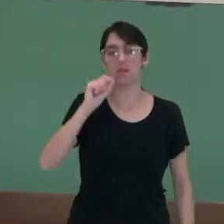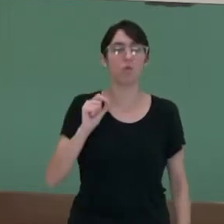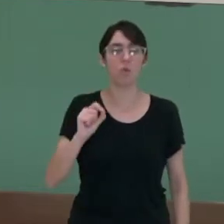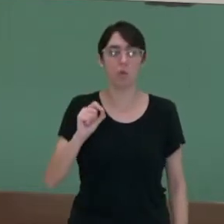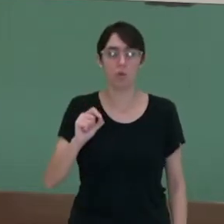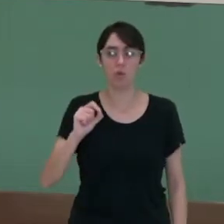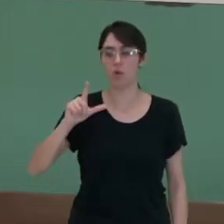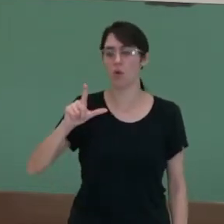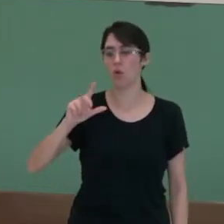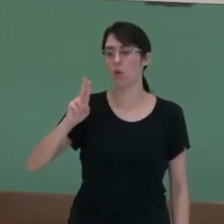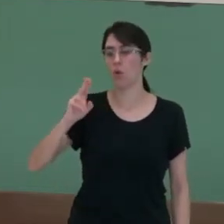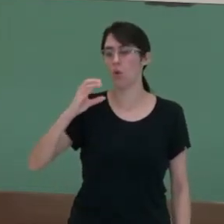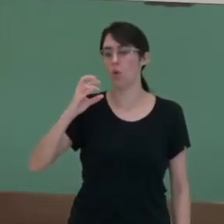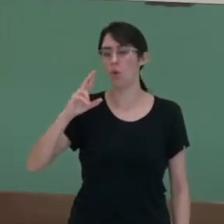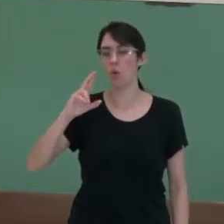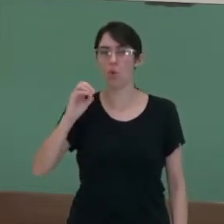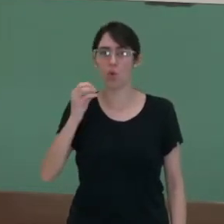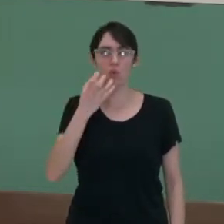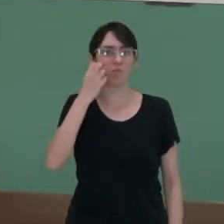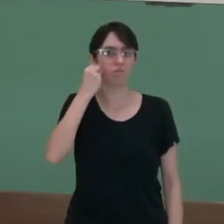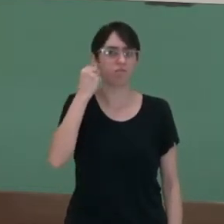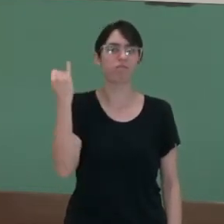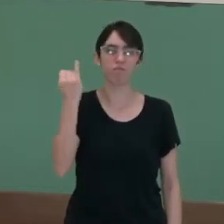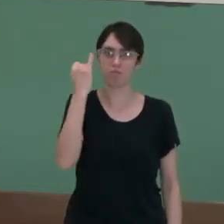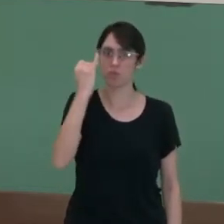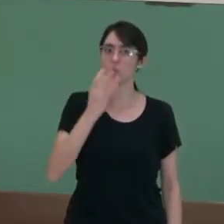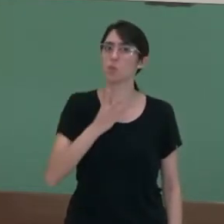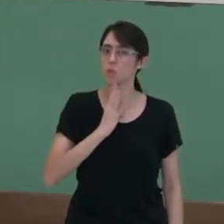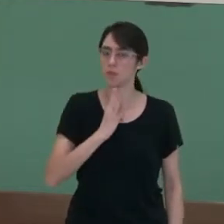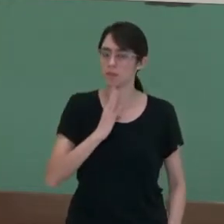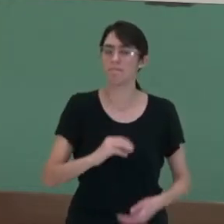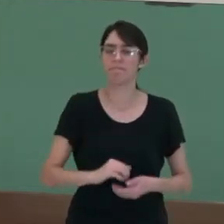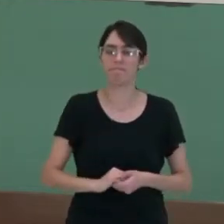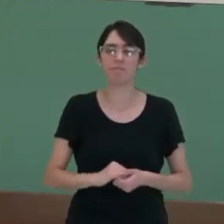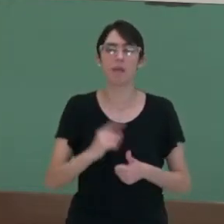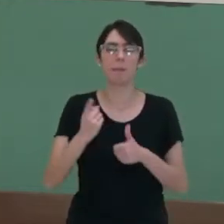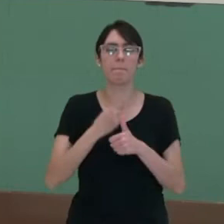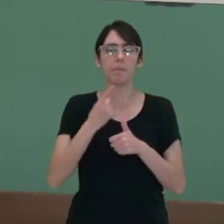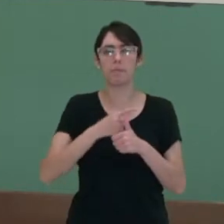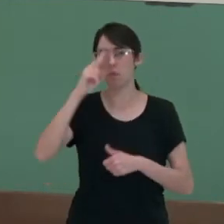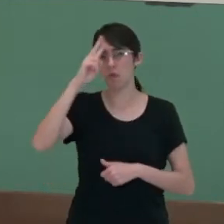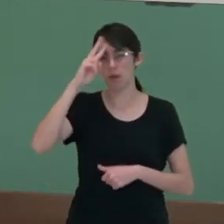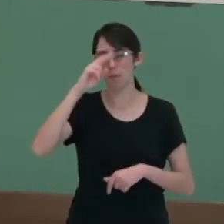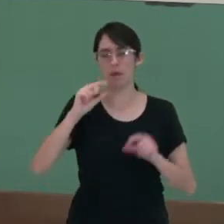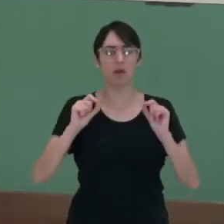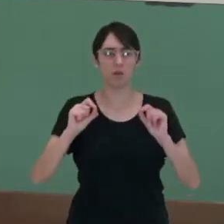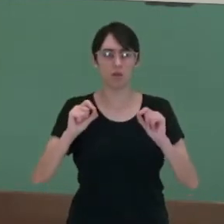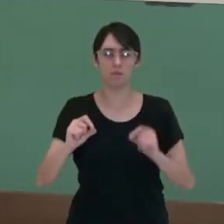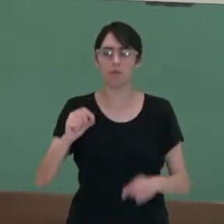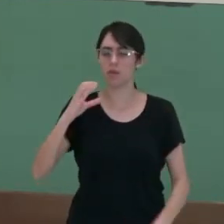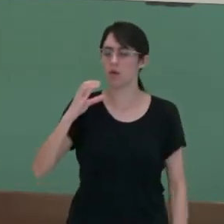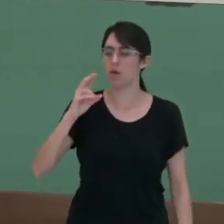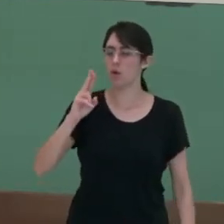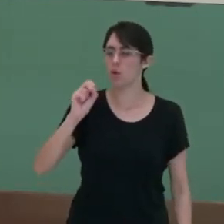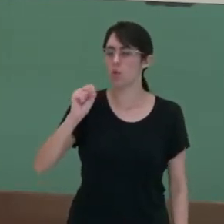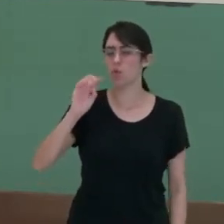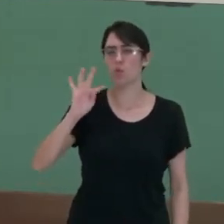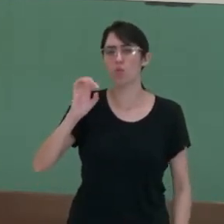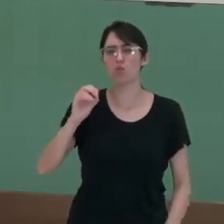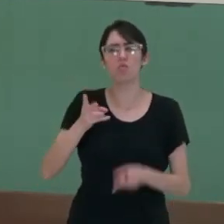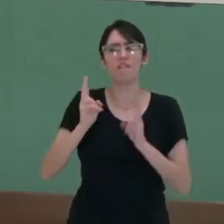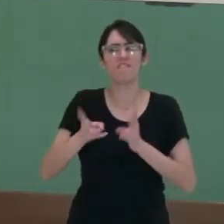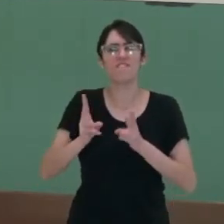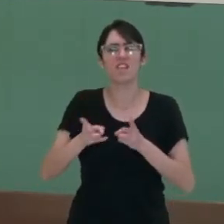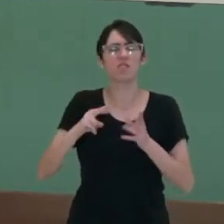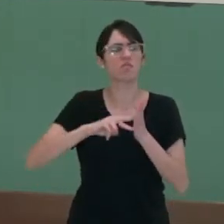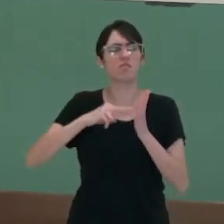função lucro, que será muito importante para nós. Primeiro vamos relembrar custos fixos. O que seria custo fixo de